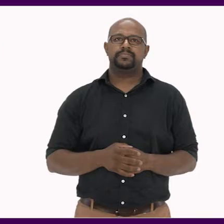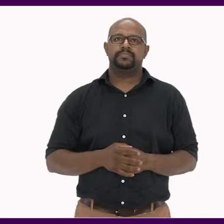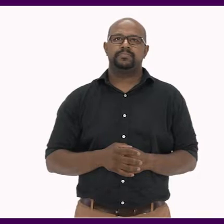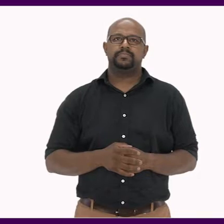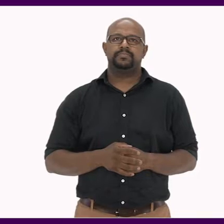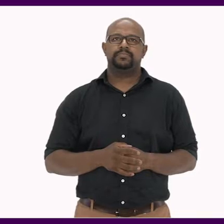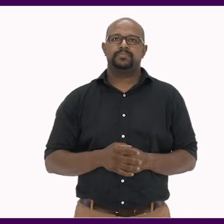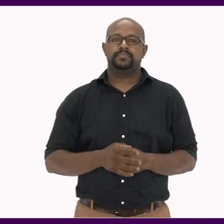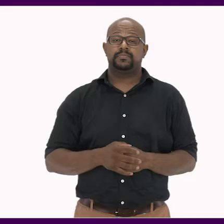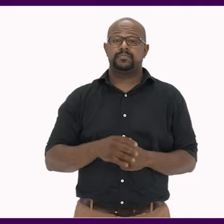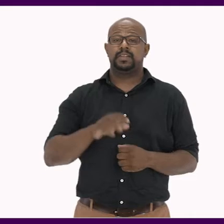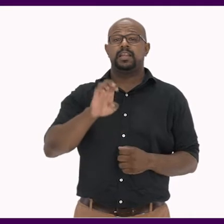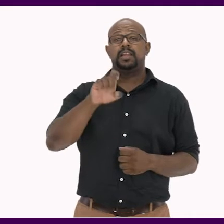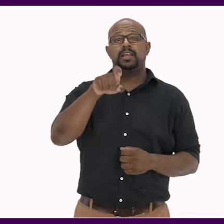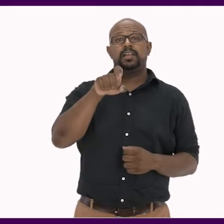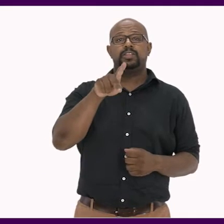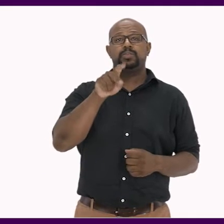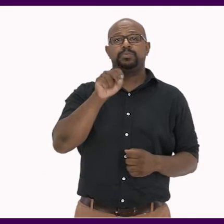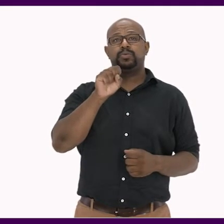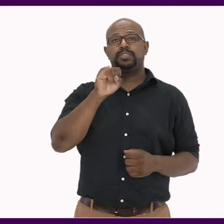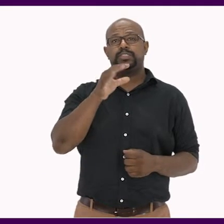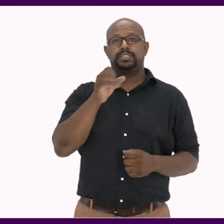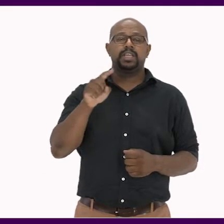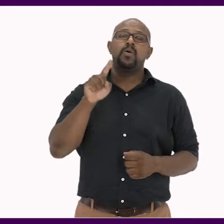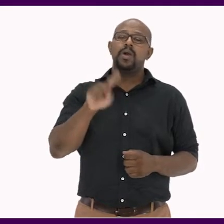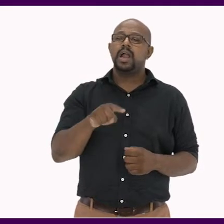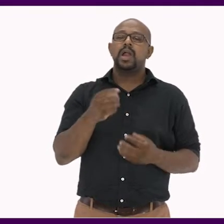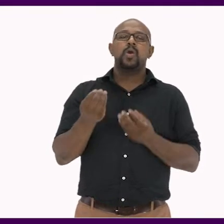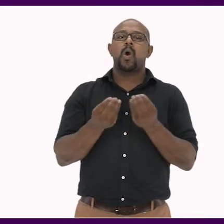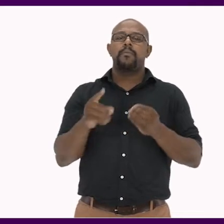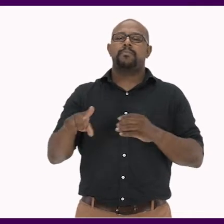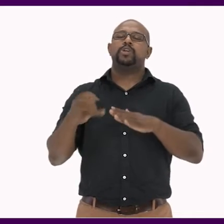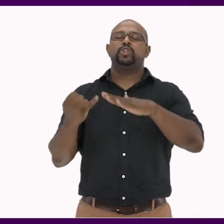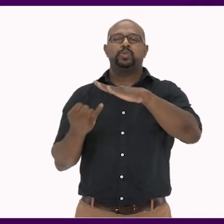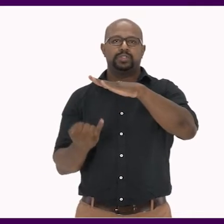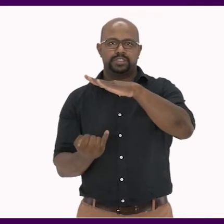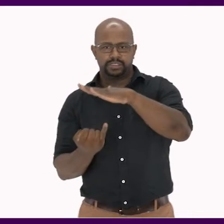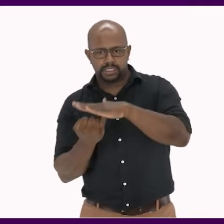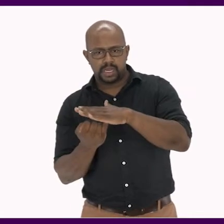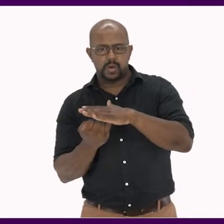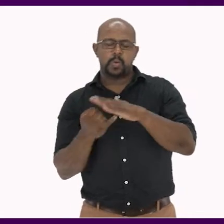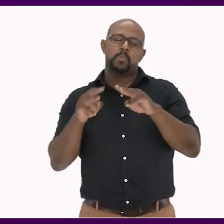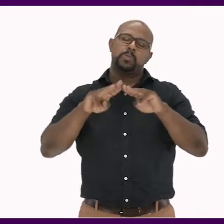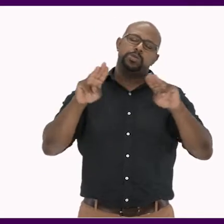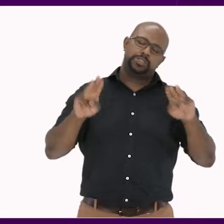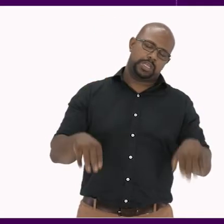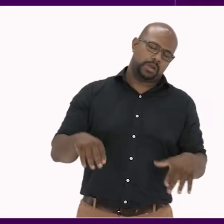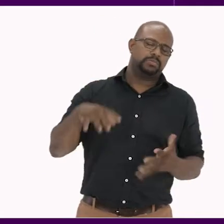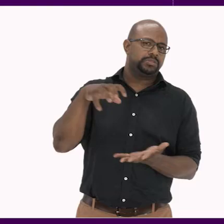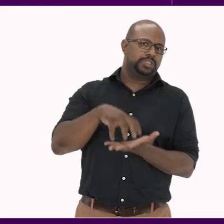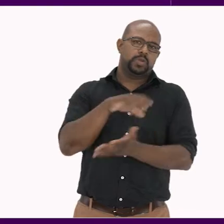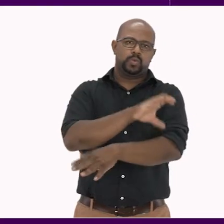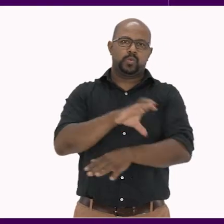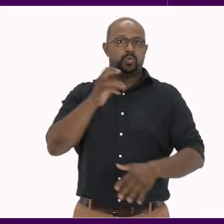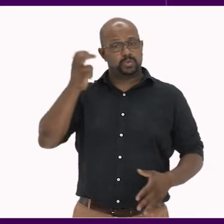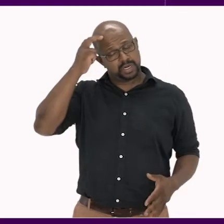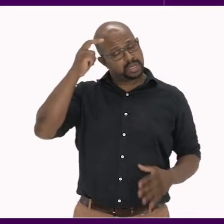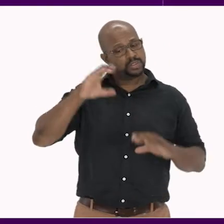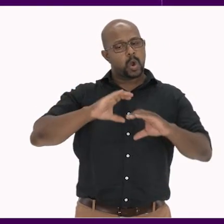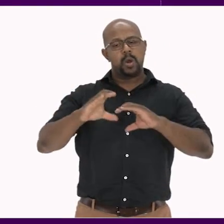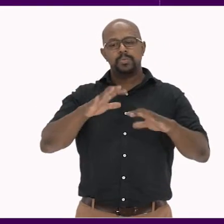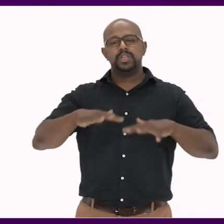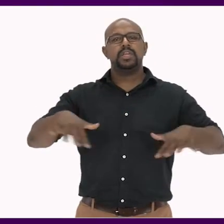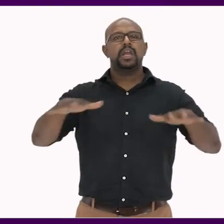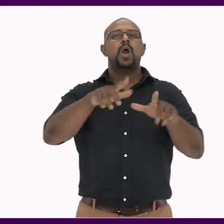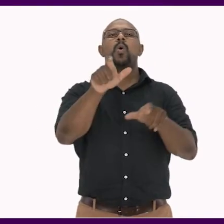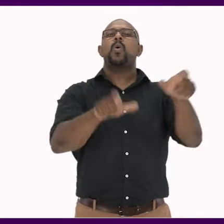público. Exposição é um meio pelo qual uma instituição, ou museu, ou centro cultural se comunica